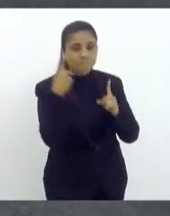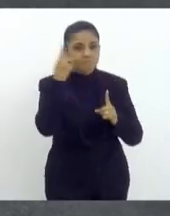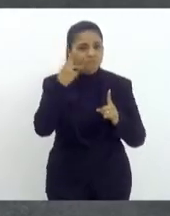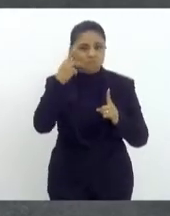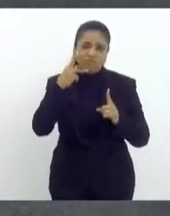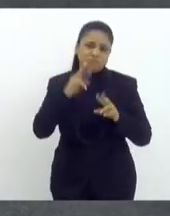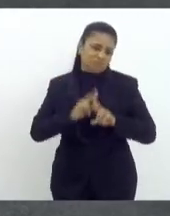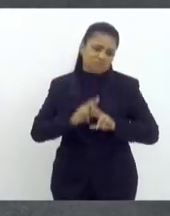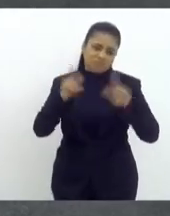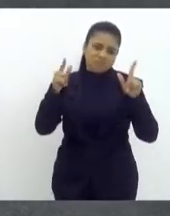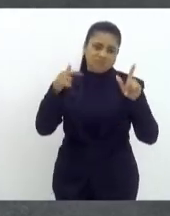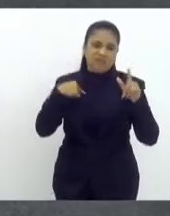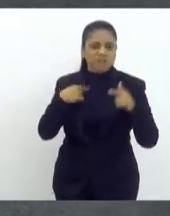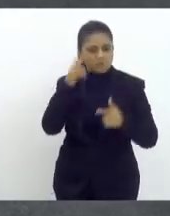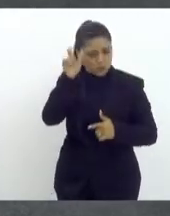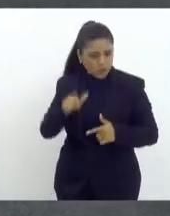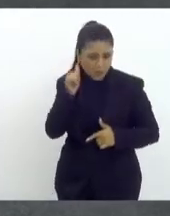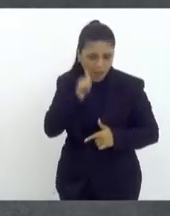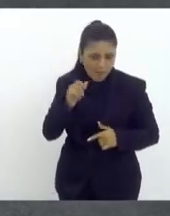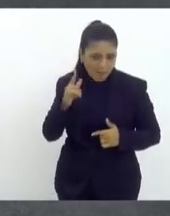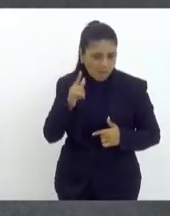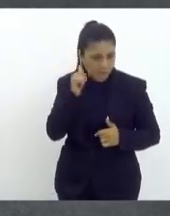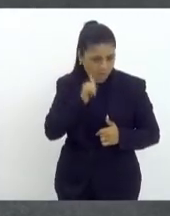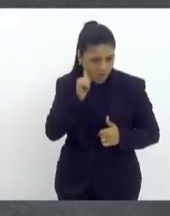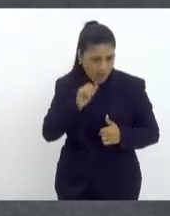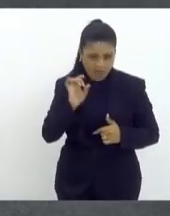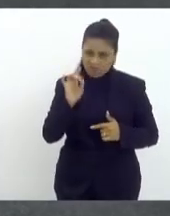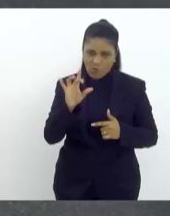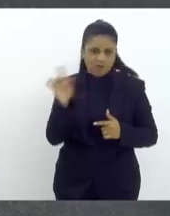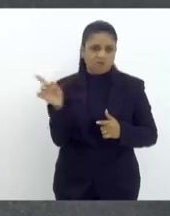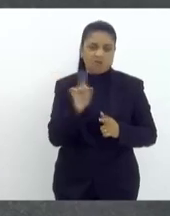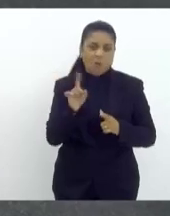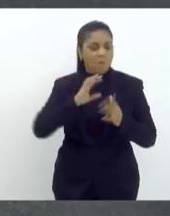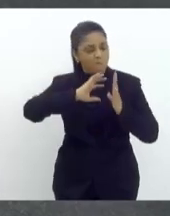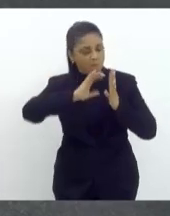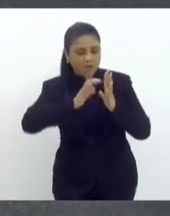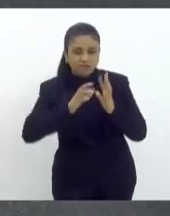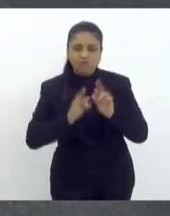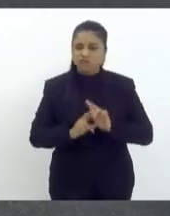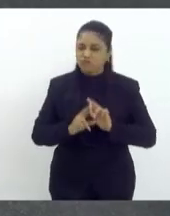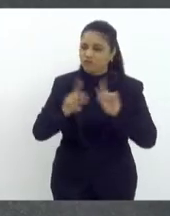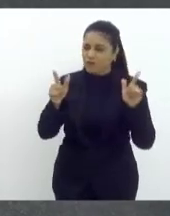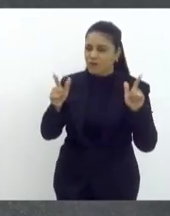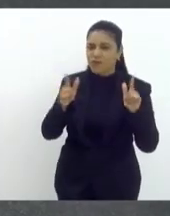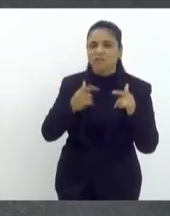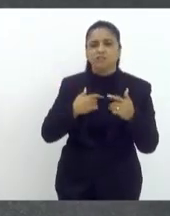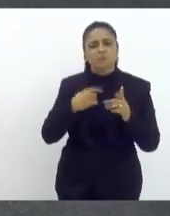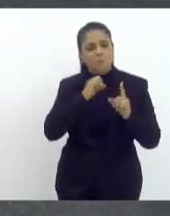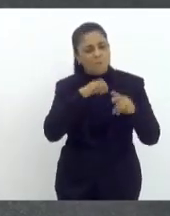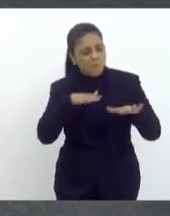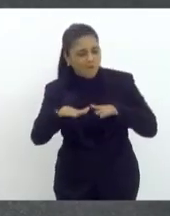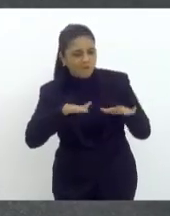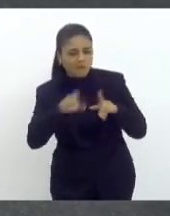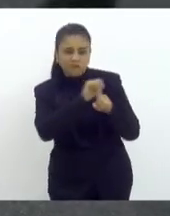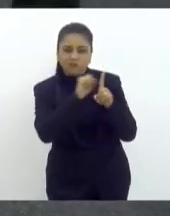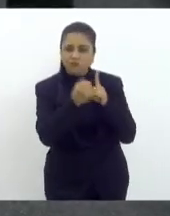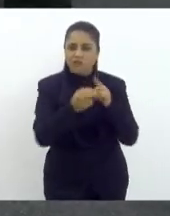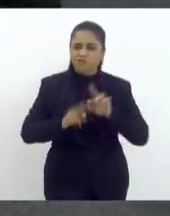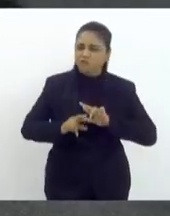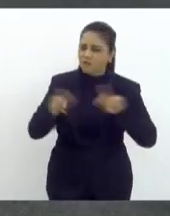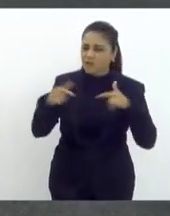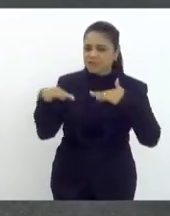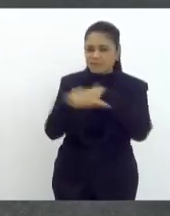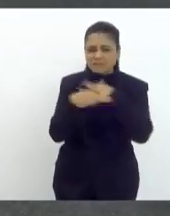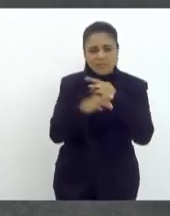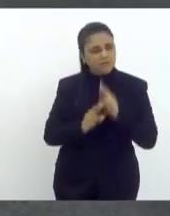mulher Chegamos Por ser lideranças políticas dos nossos partidos dois movimentos sociais das nossas cidades nós chegamos aqui